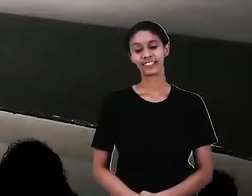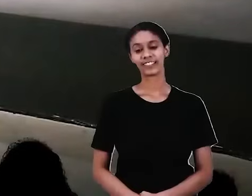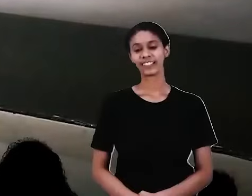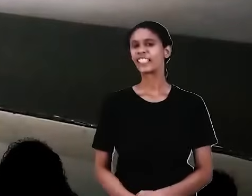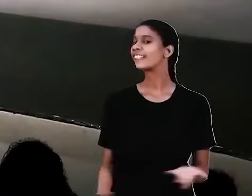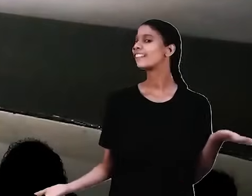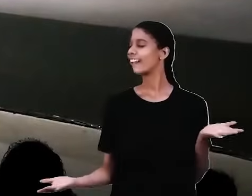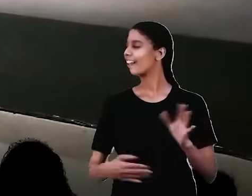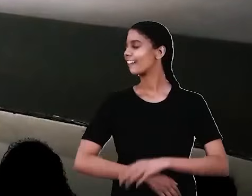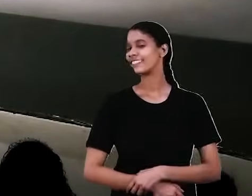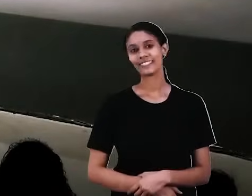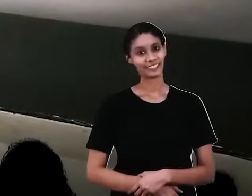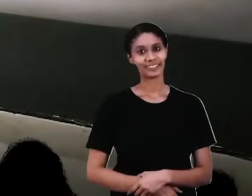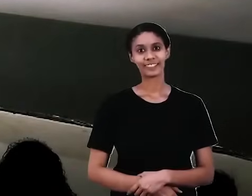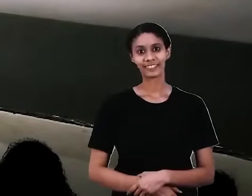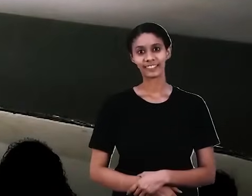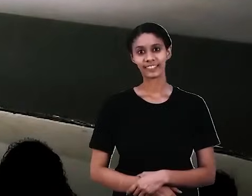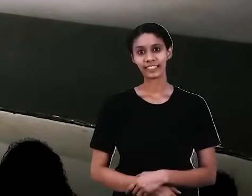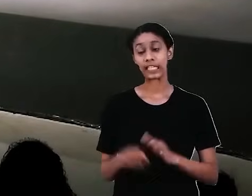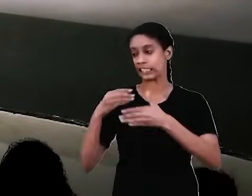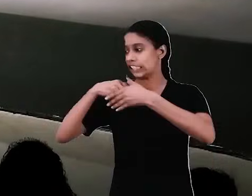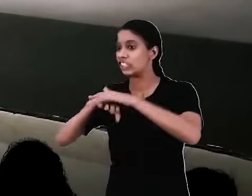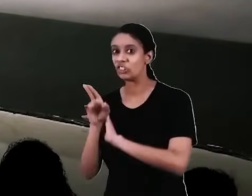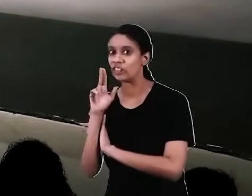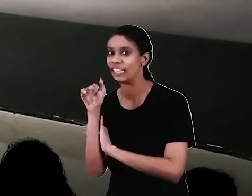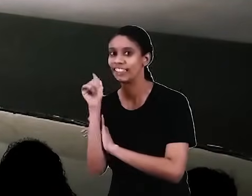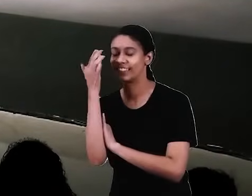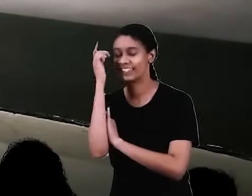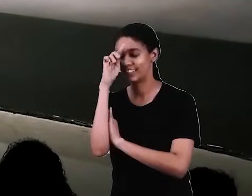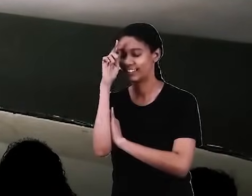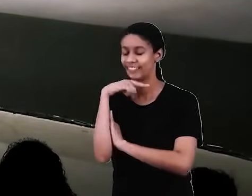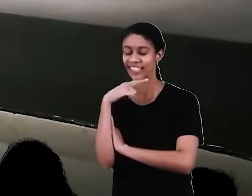Vocês ficam escondidos aqui dentro, ninguém vai saber.